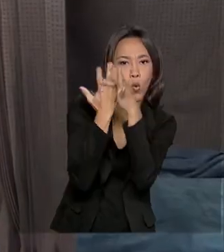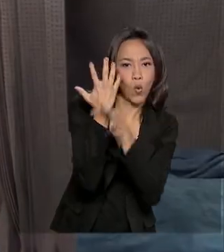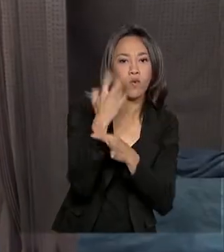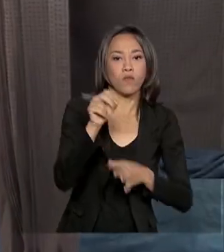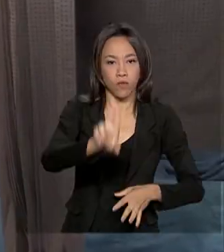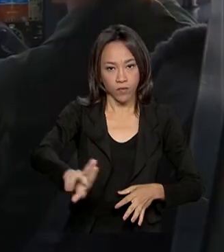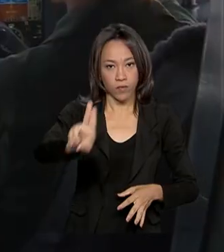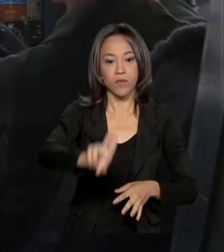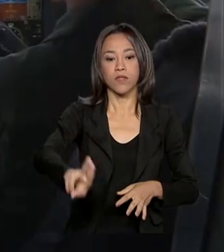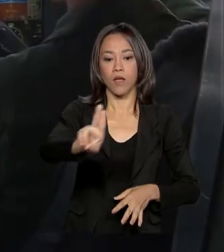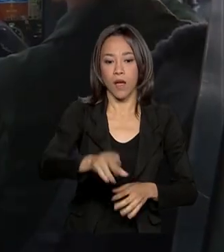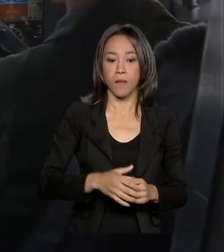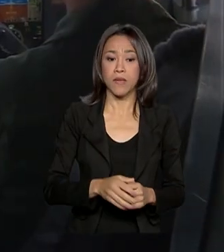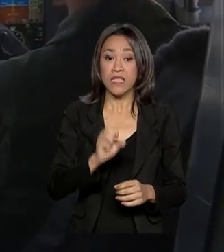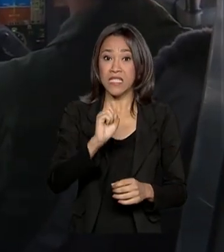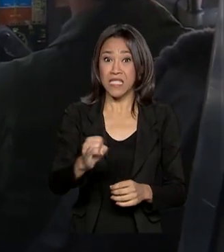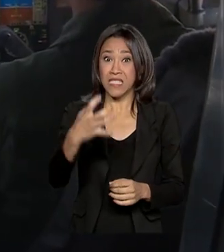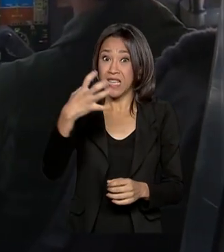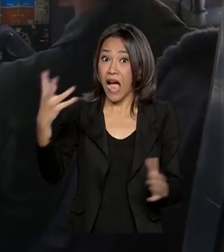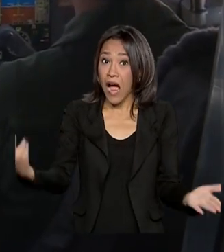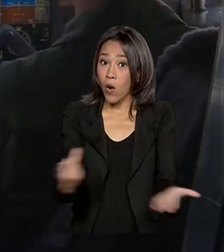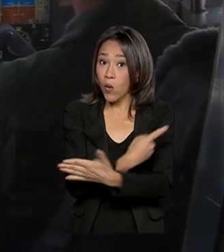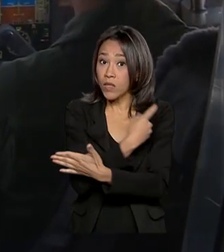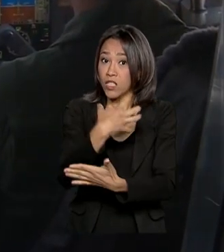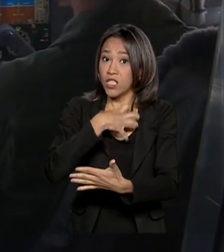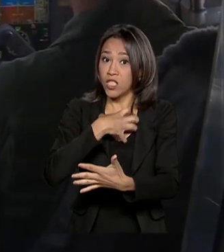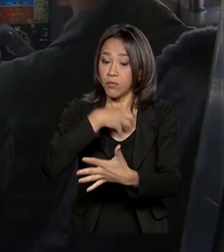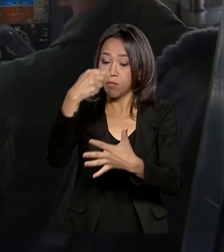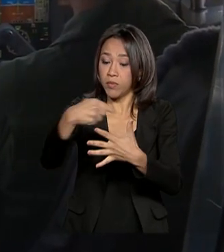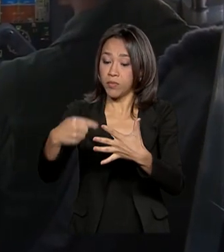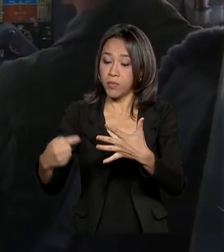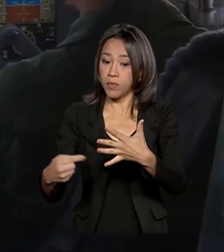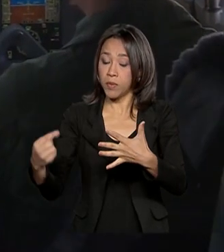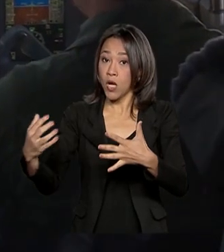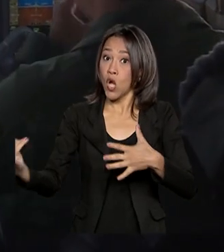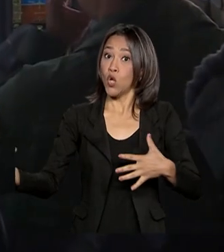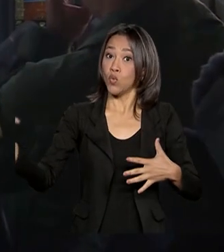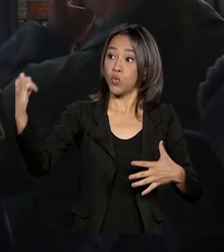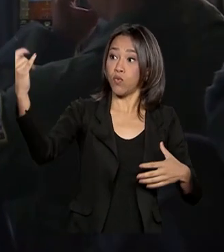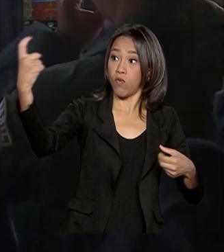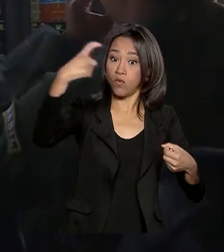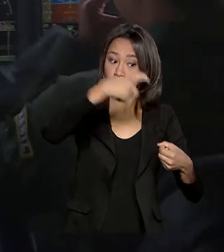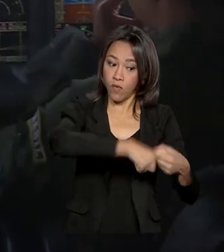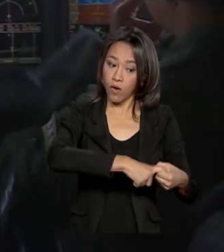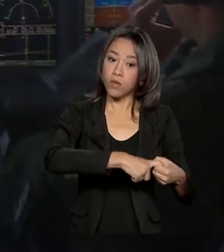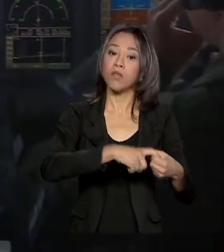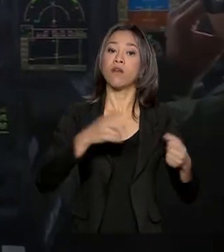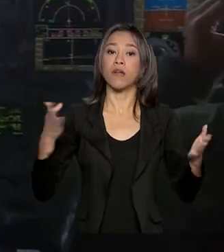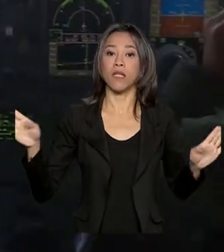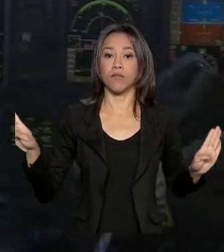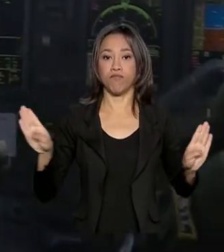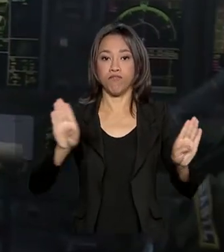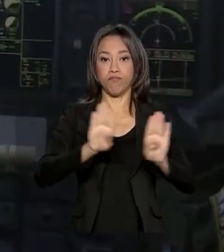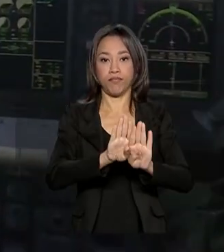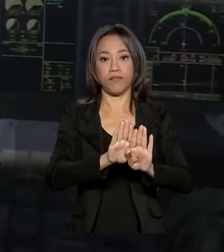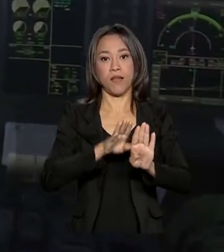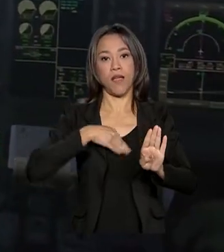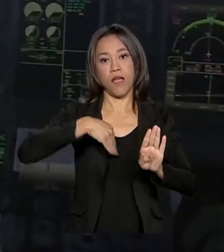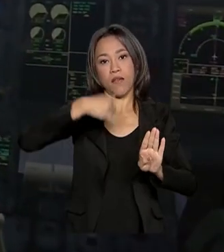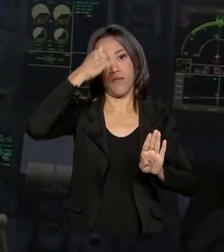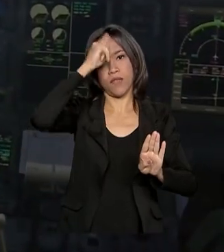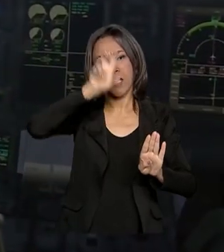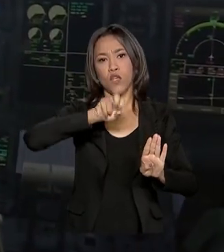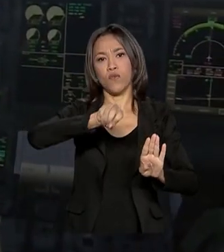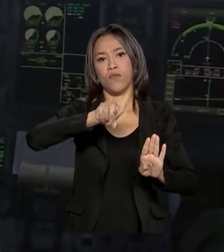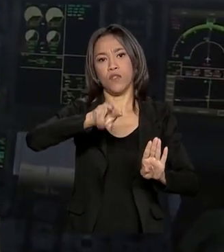máscaras. Se sintomas surgirem durante o voo de retorno, o isolamento das áreas da aeronave vai evitar que o vírus se